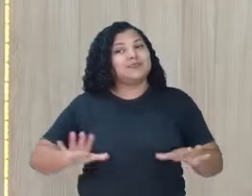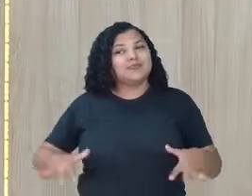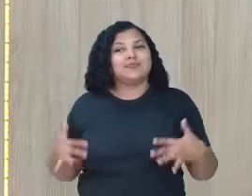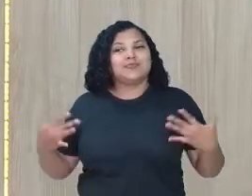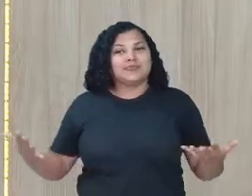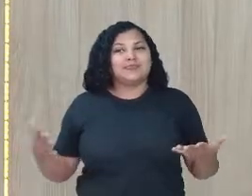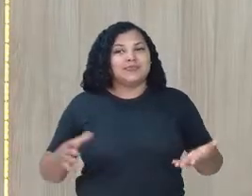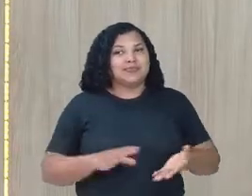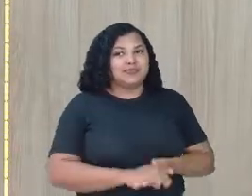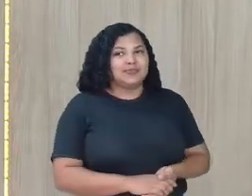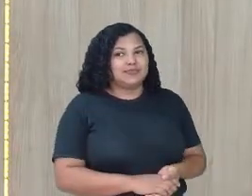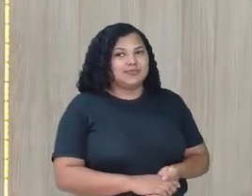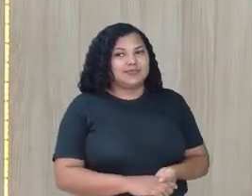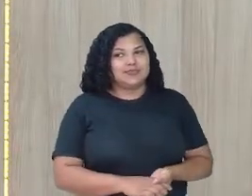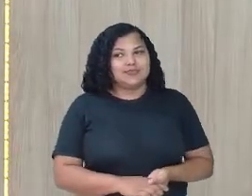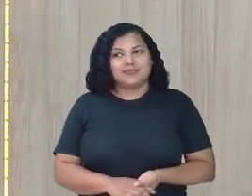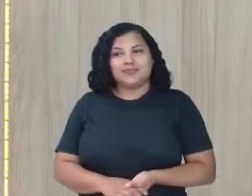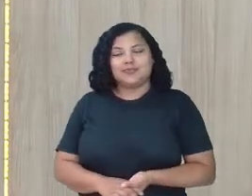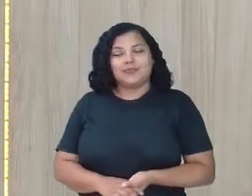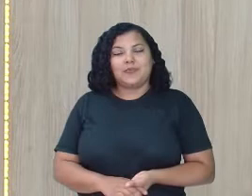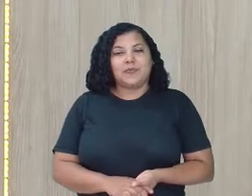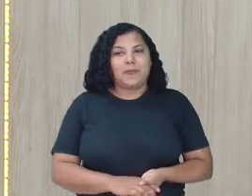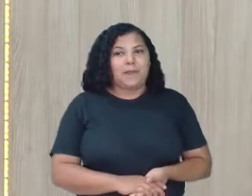então a gente vai